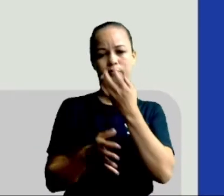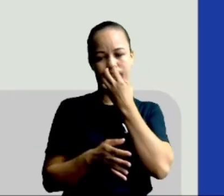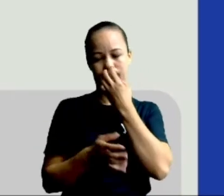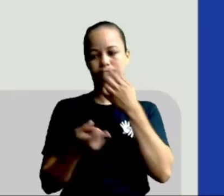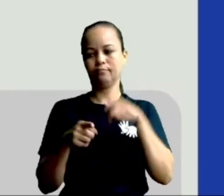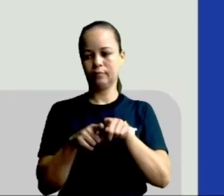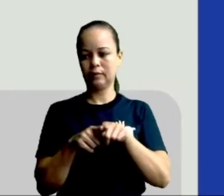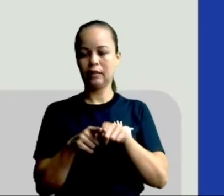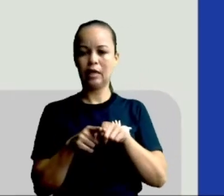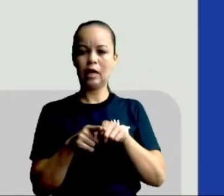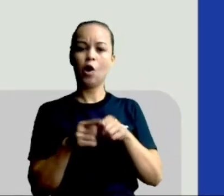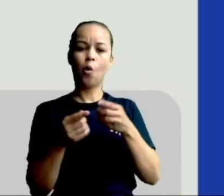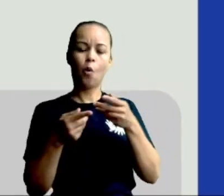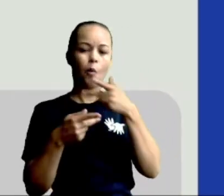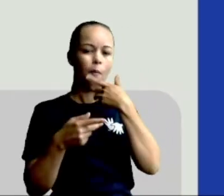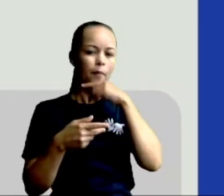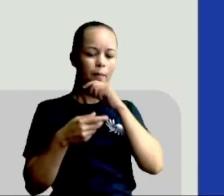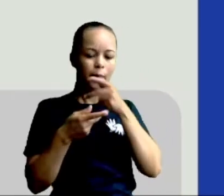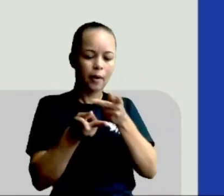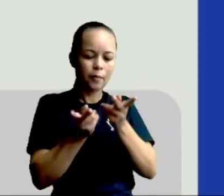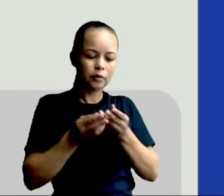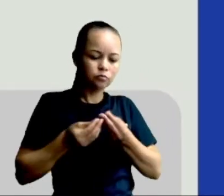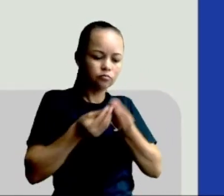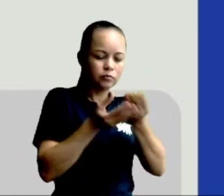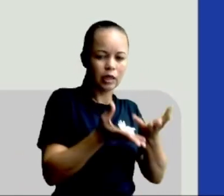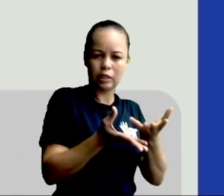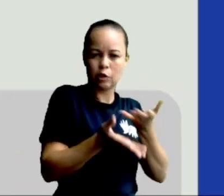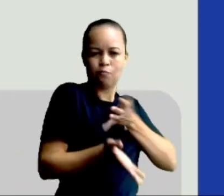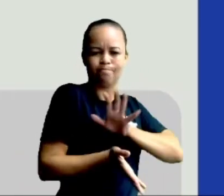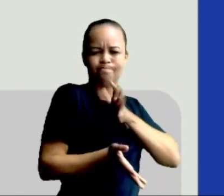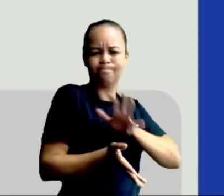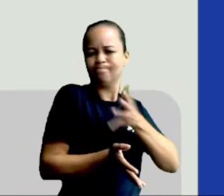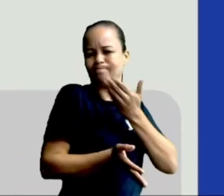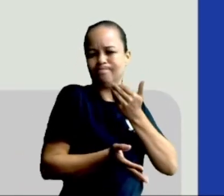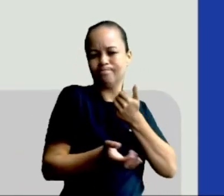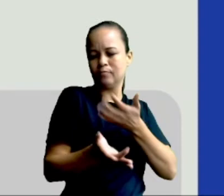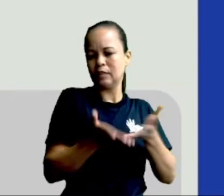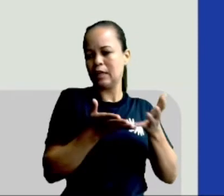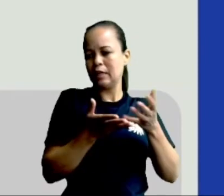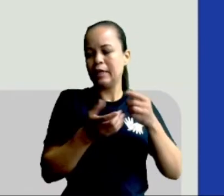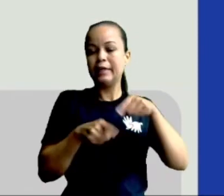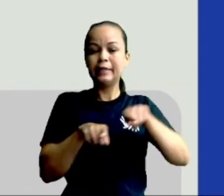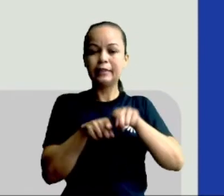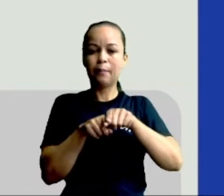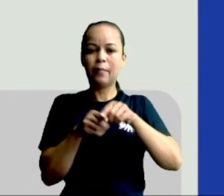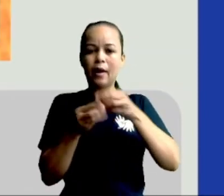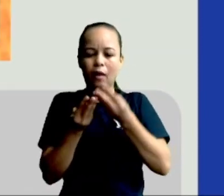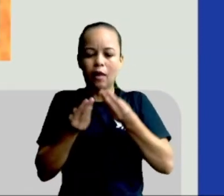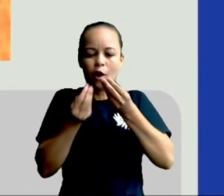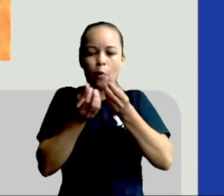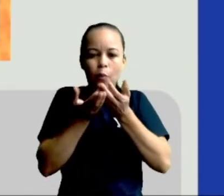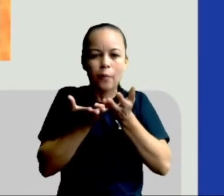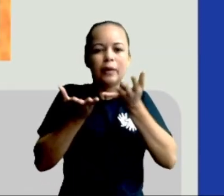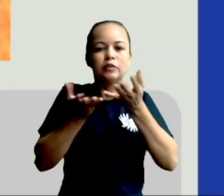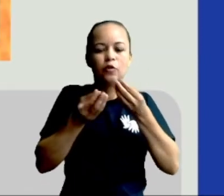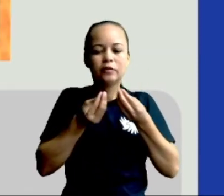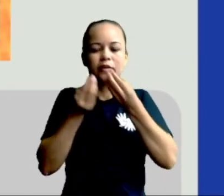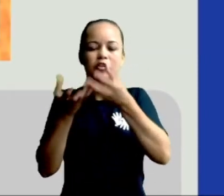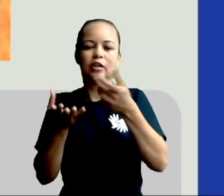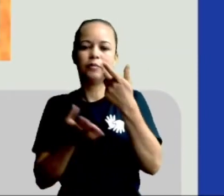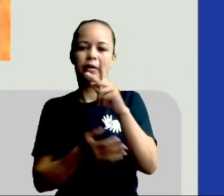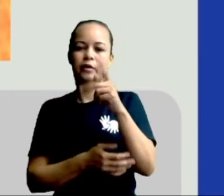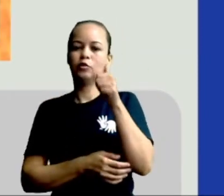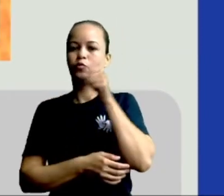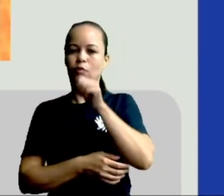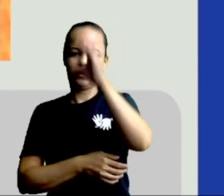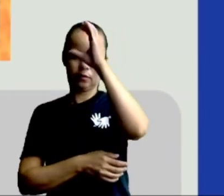que seu pai pôs no prato, nem aceitou o bocado de paçoca deixado por tia Nini na última visita. O